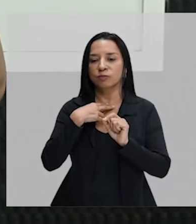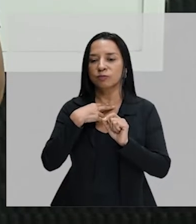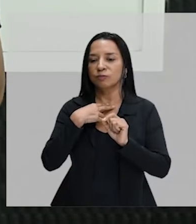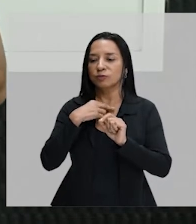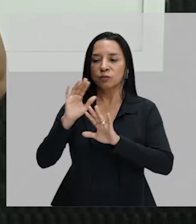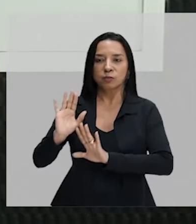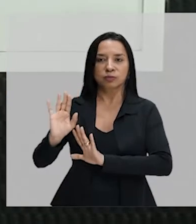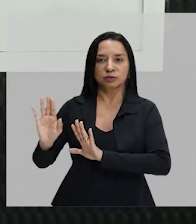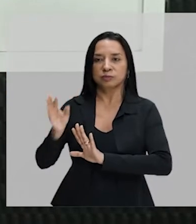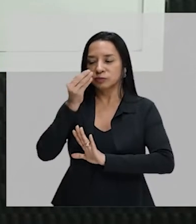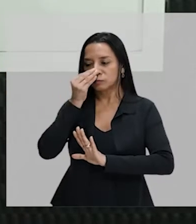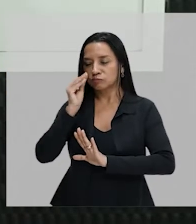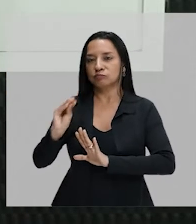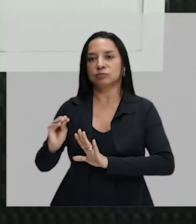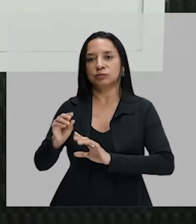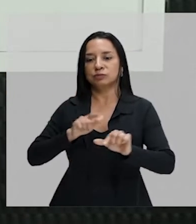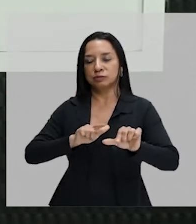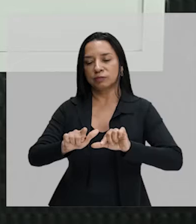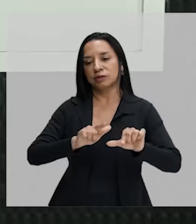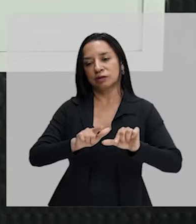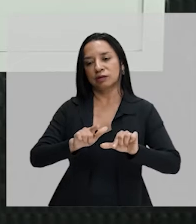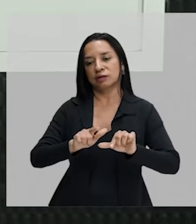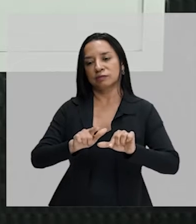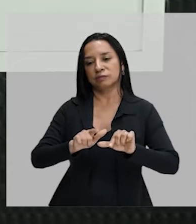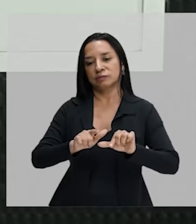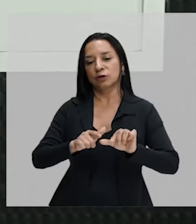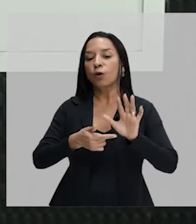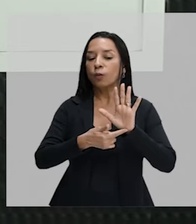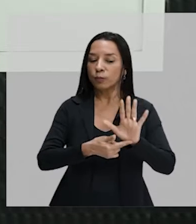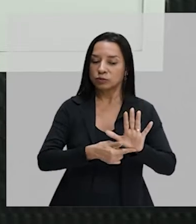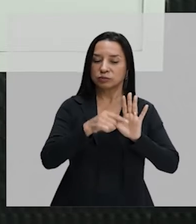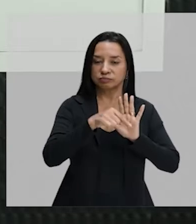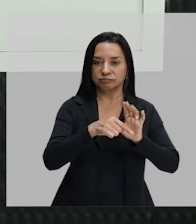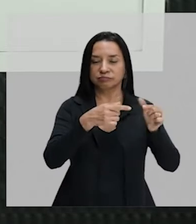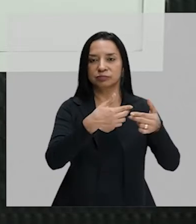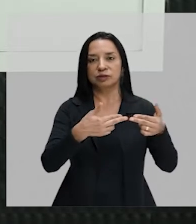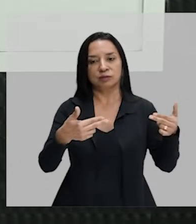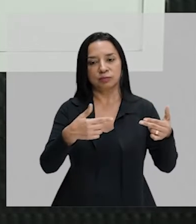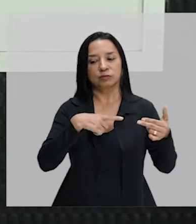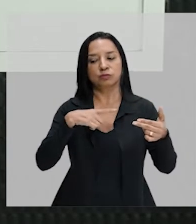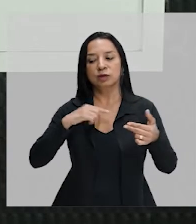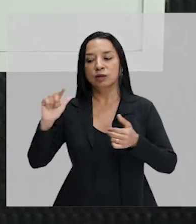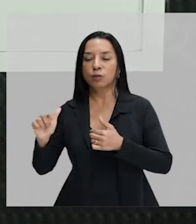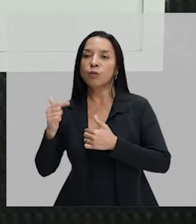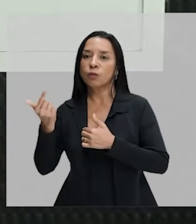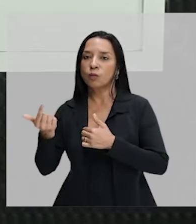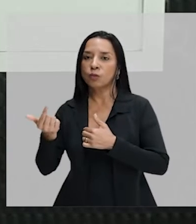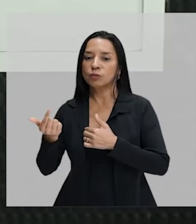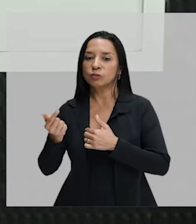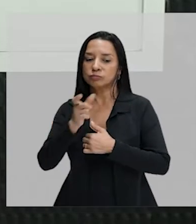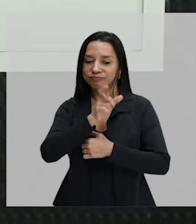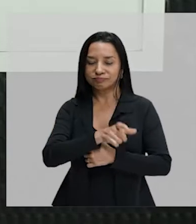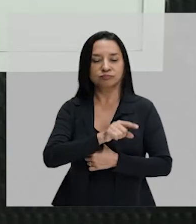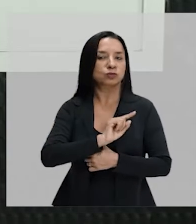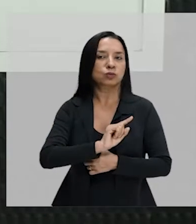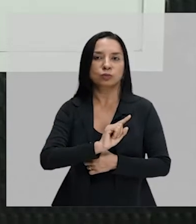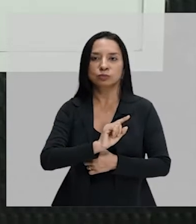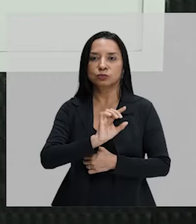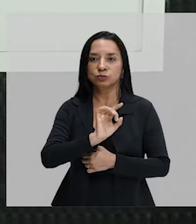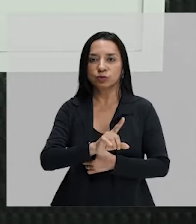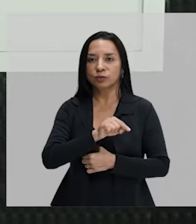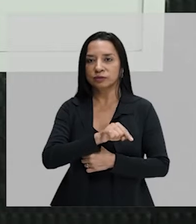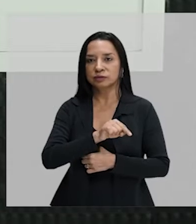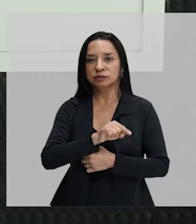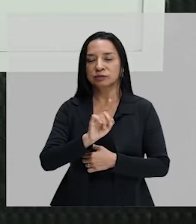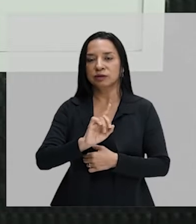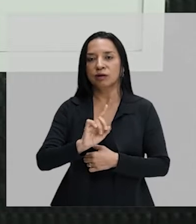que quando a gente fala desses elementos, existem outros, né? Claro. Professor, não temos só esses. Mas como